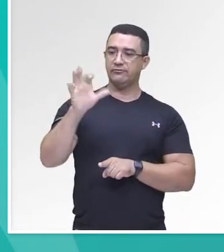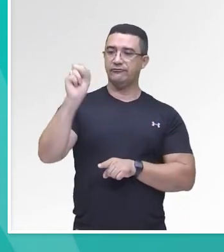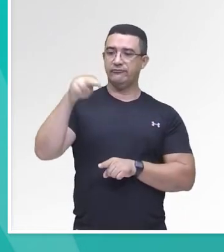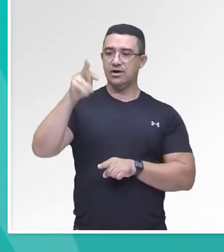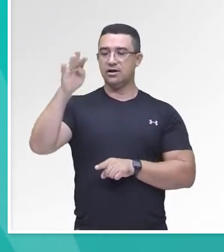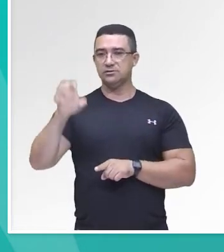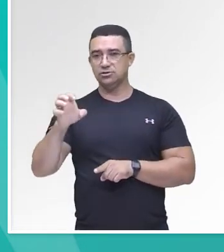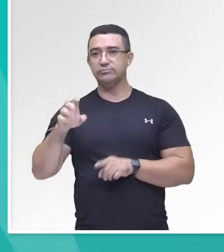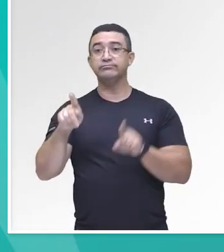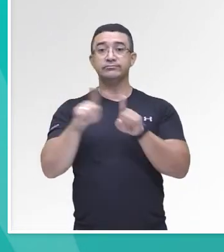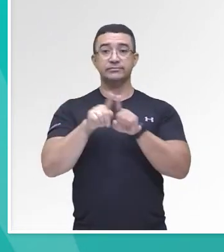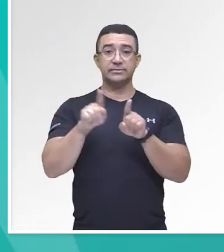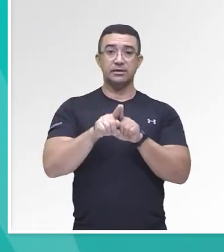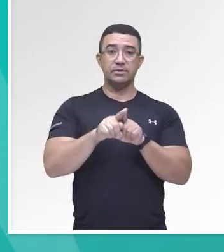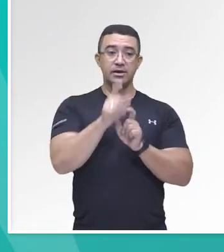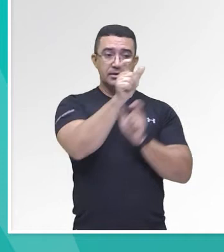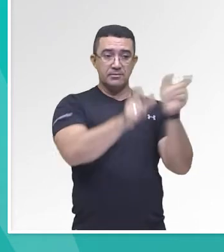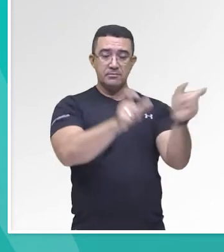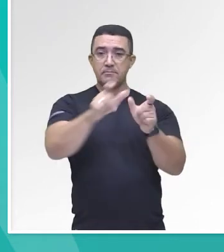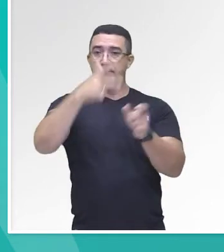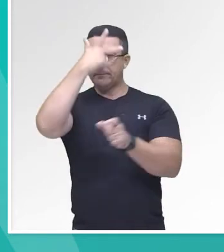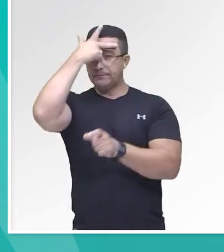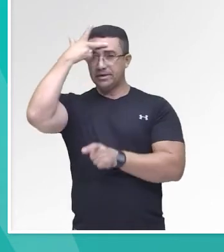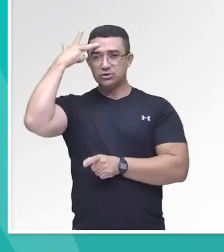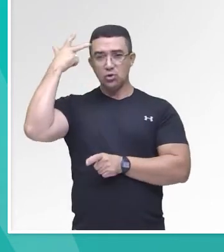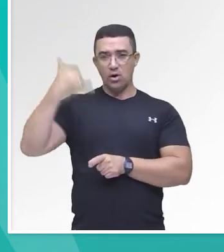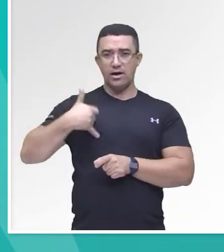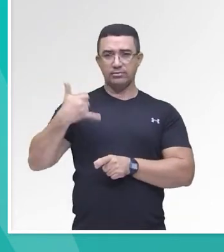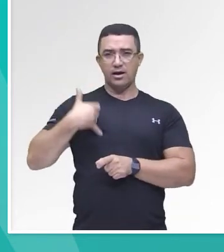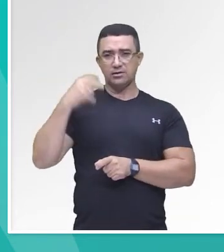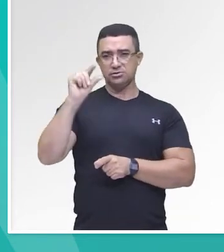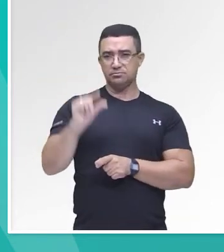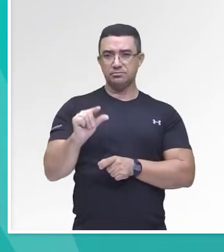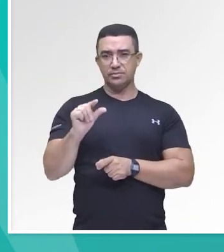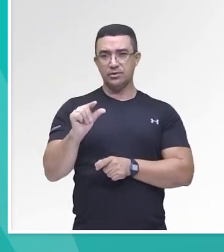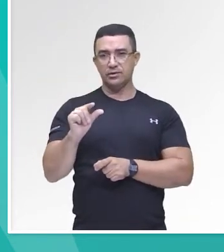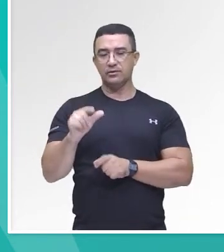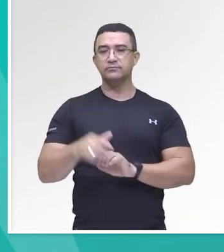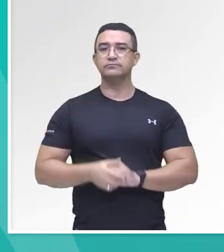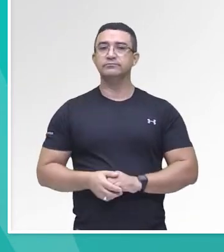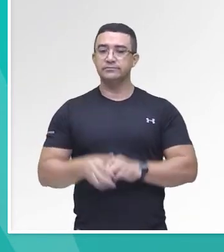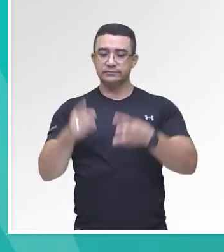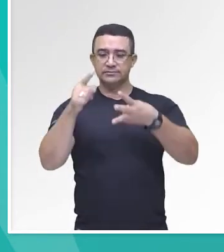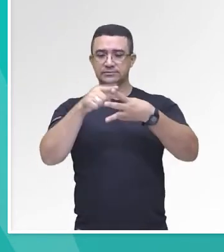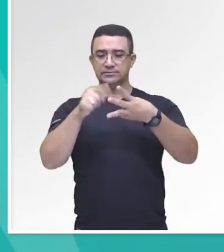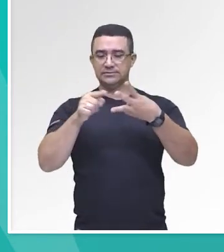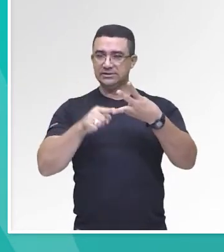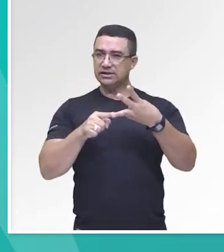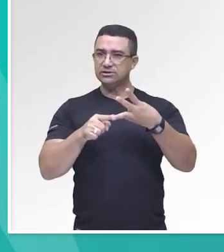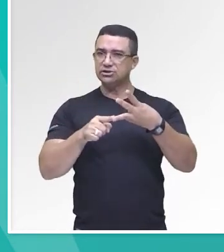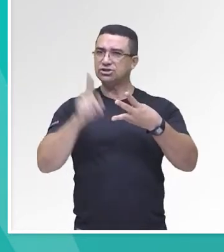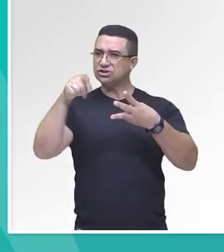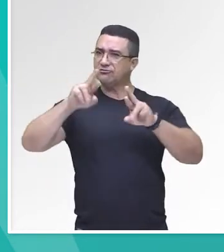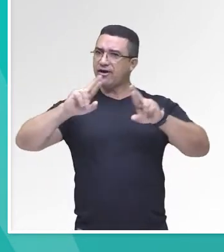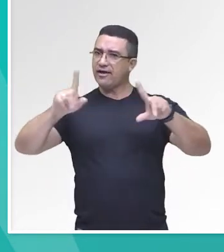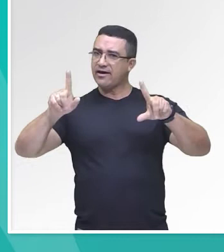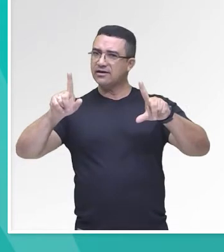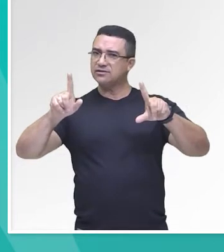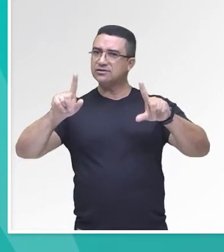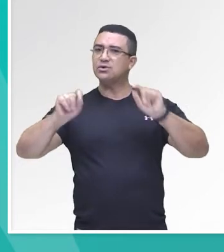idade, os indivíduos com idade pouco avançada. Olha só que jeito diferente de fazer